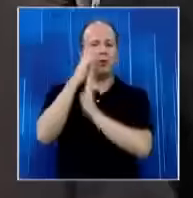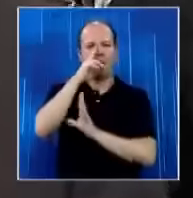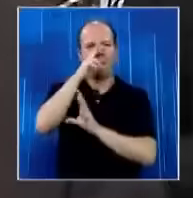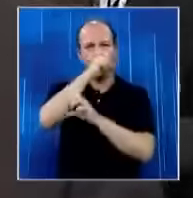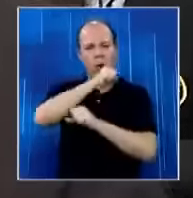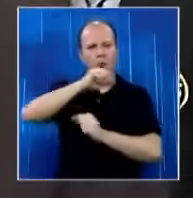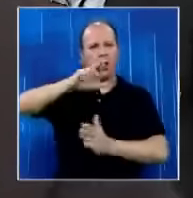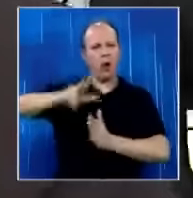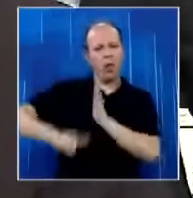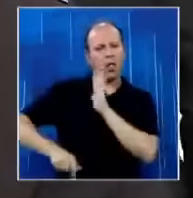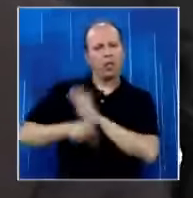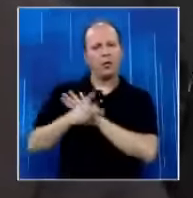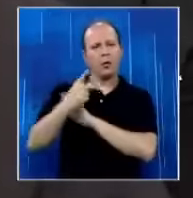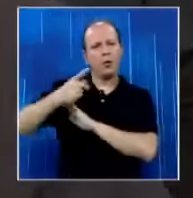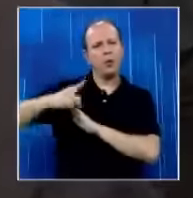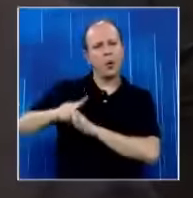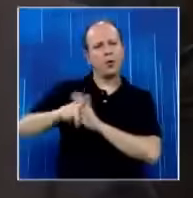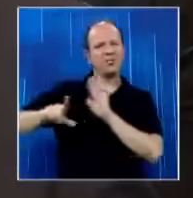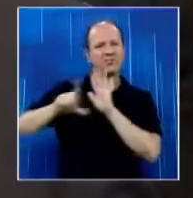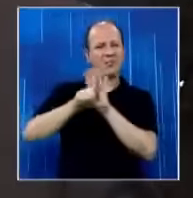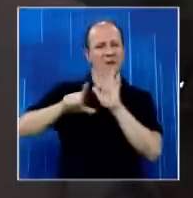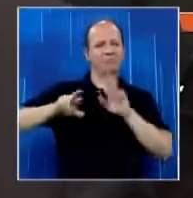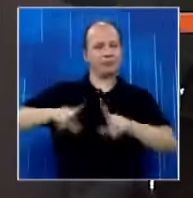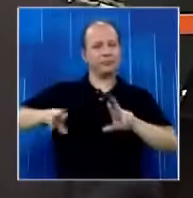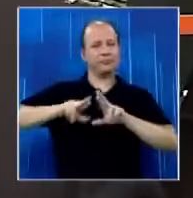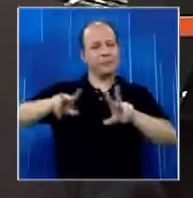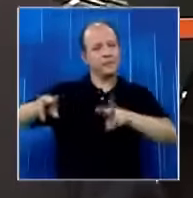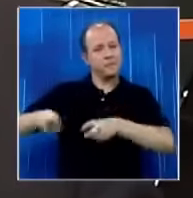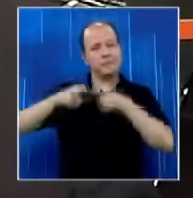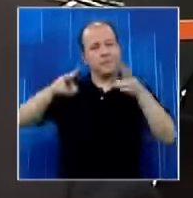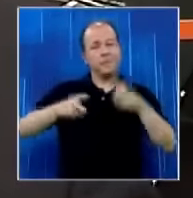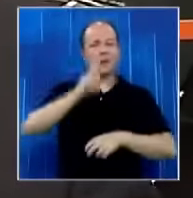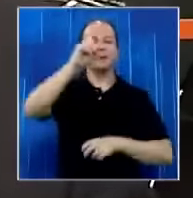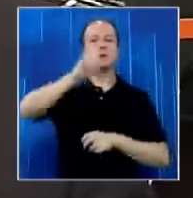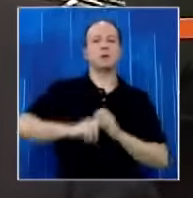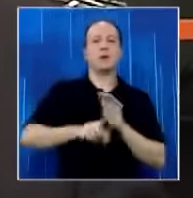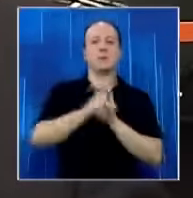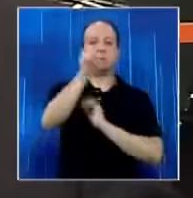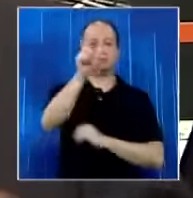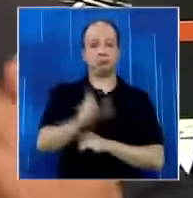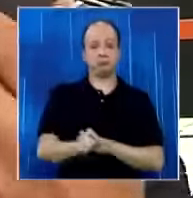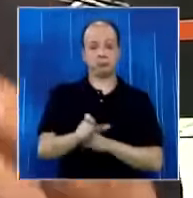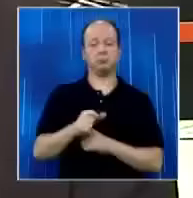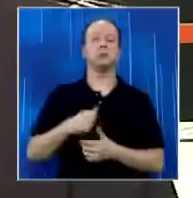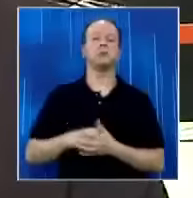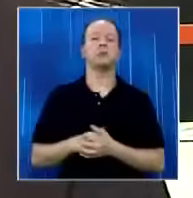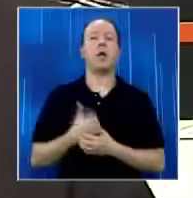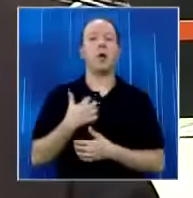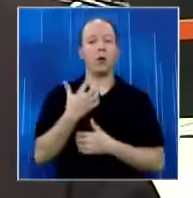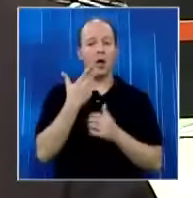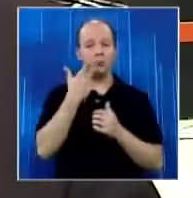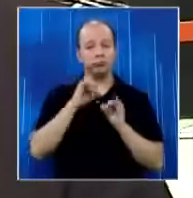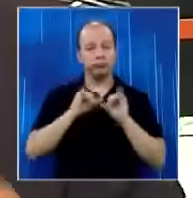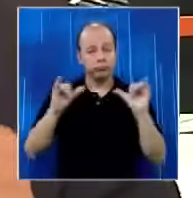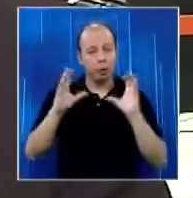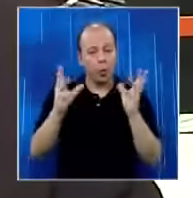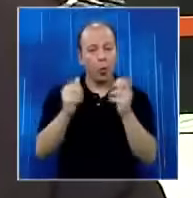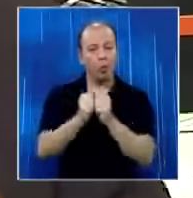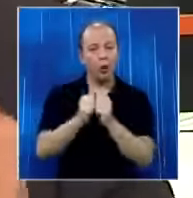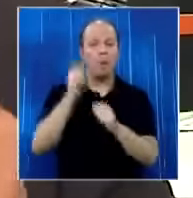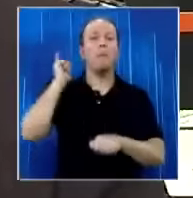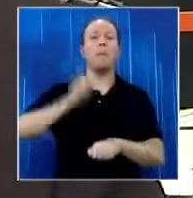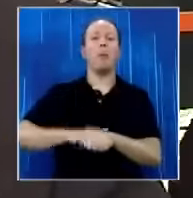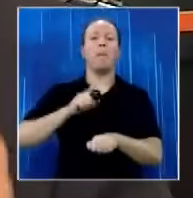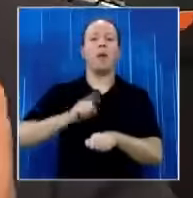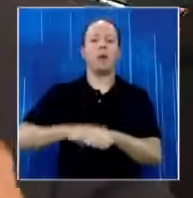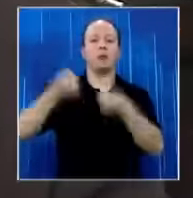forte à corrupção, aos ilegais, resgatar o direito do cidadão. Quero dizer a todos vocês, o